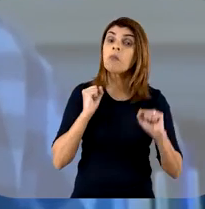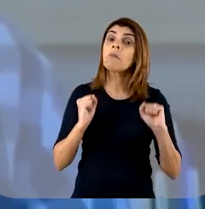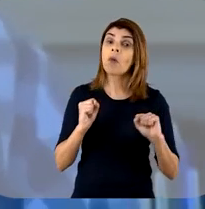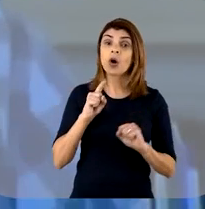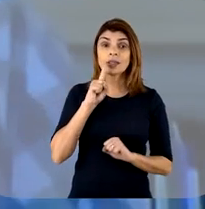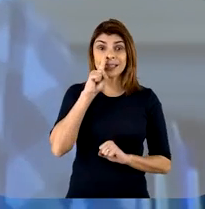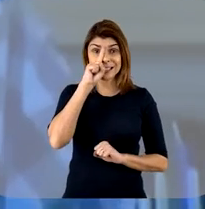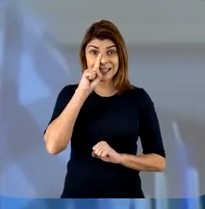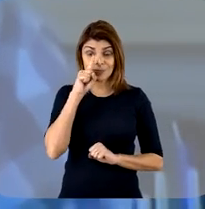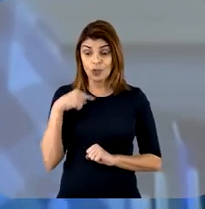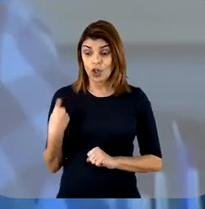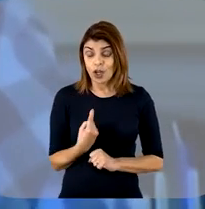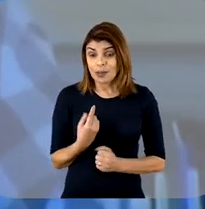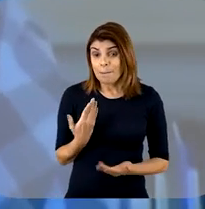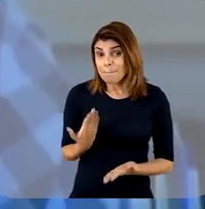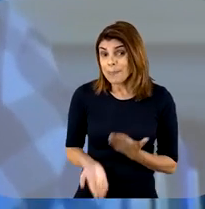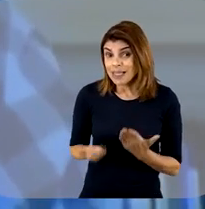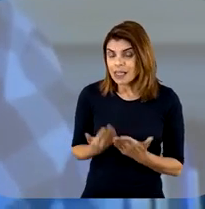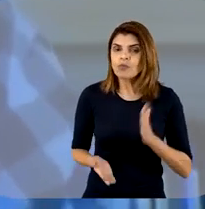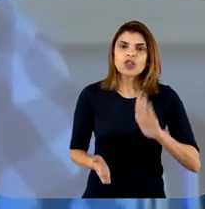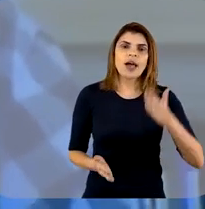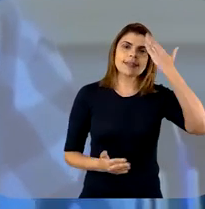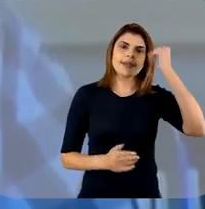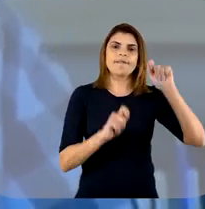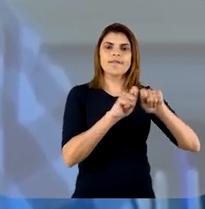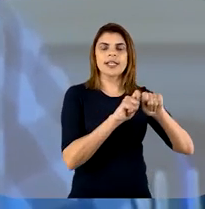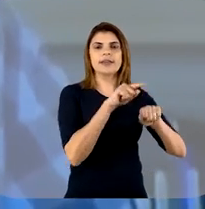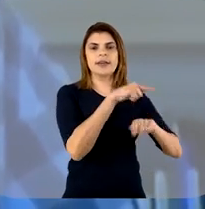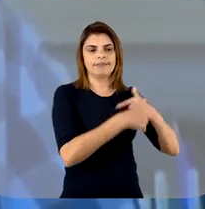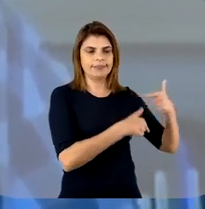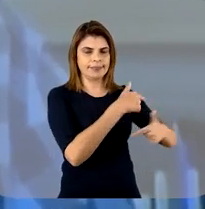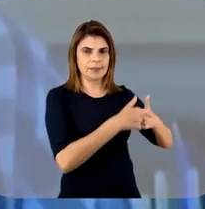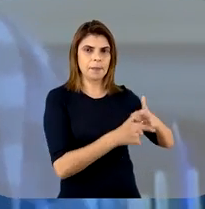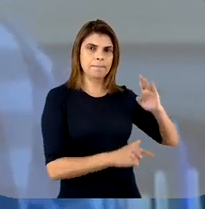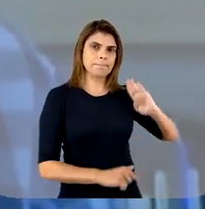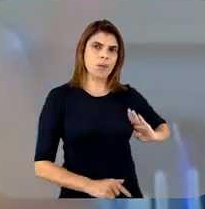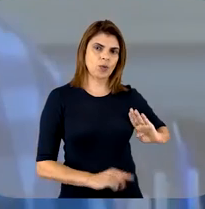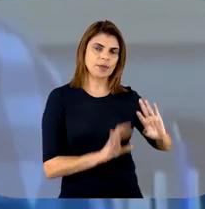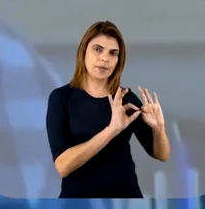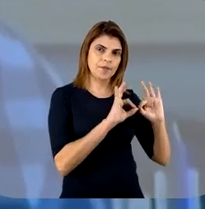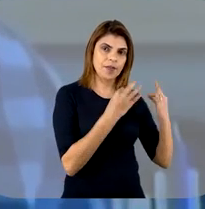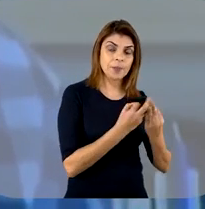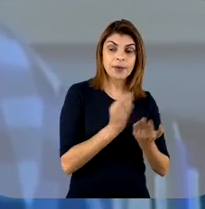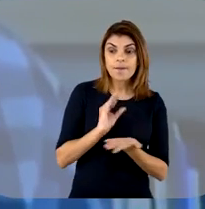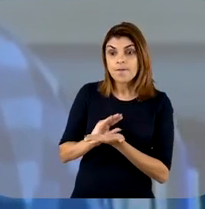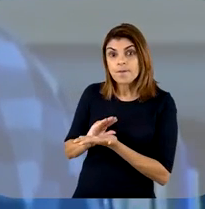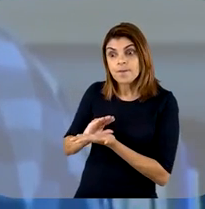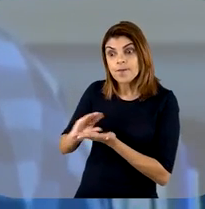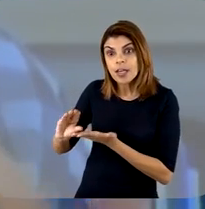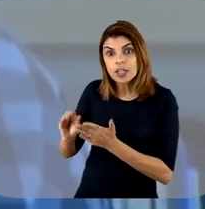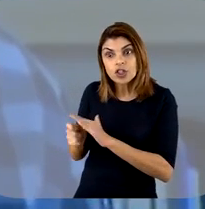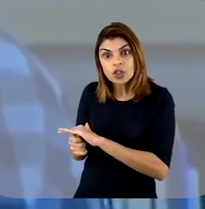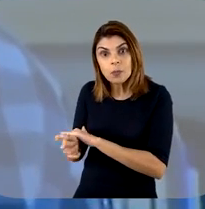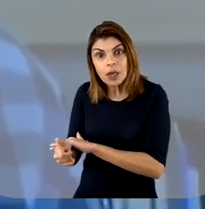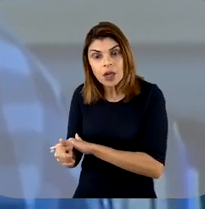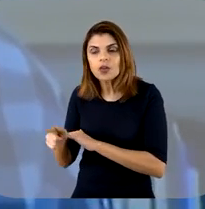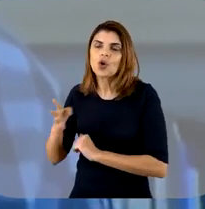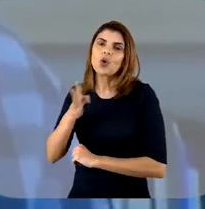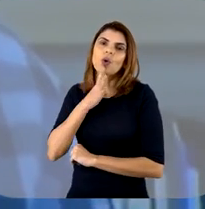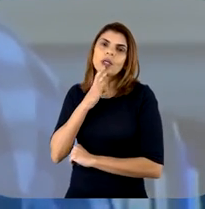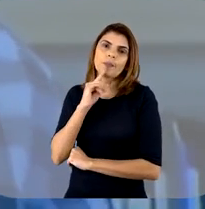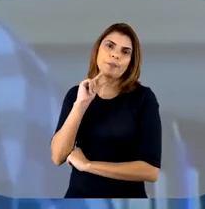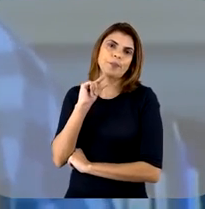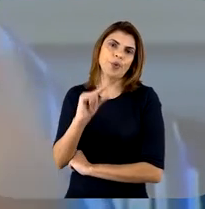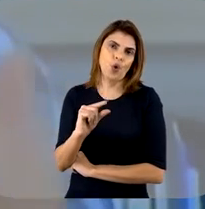de nós perdermos aquilo que nós sabemos fazer e investirmos numa coisa que conhecemos pouco,